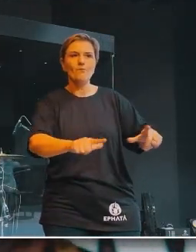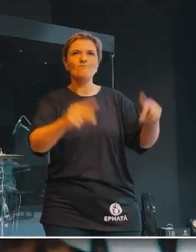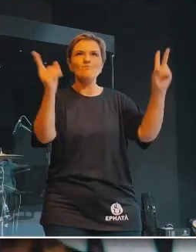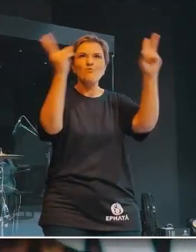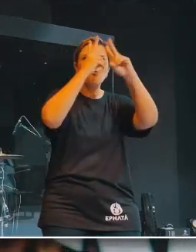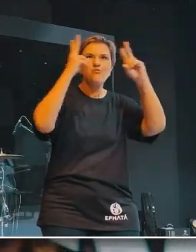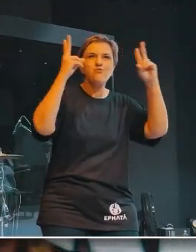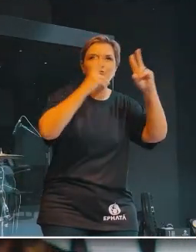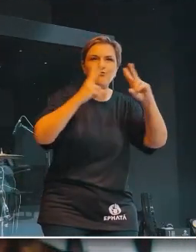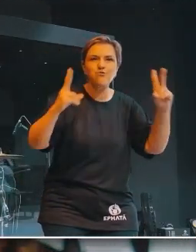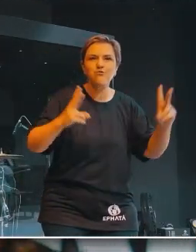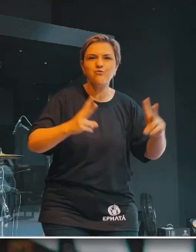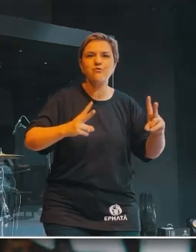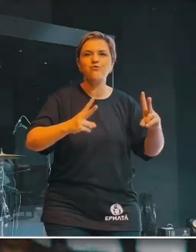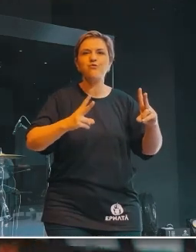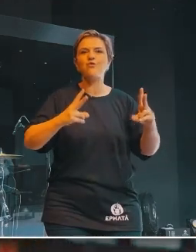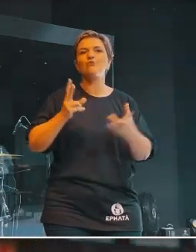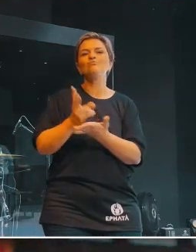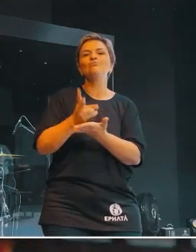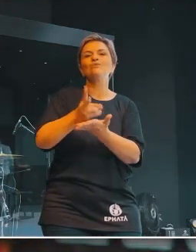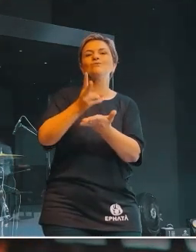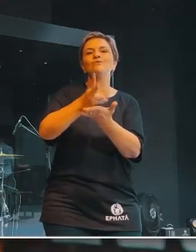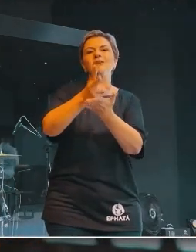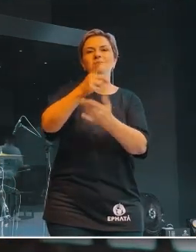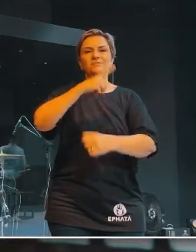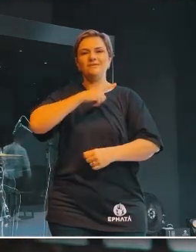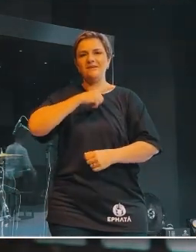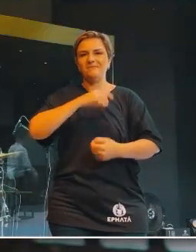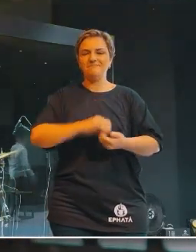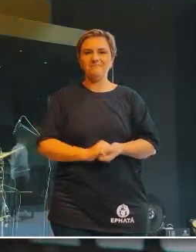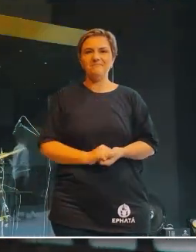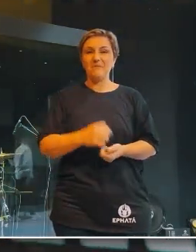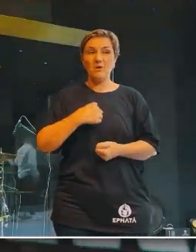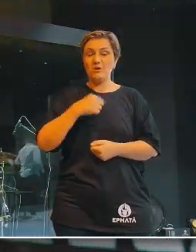tempestade durarem para sempre.